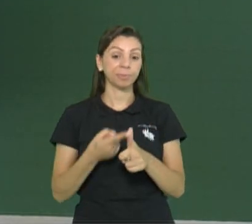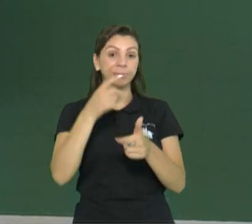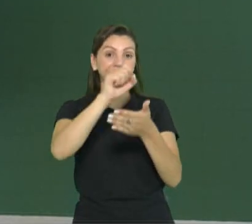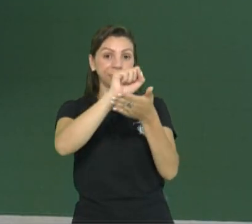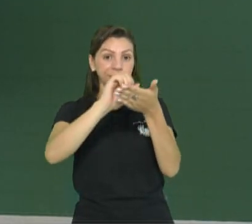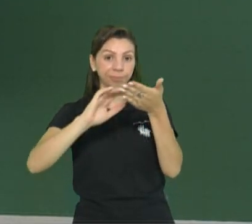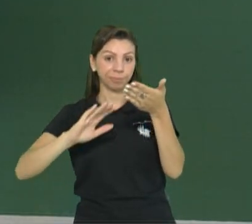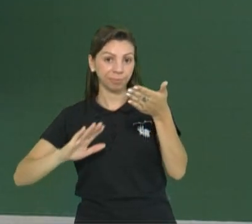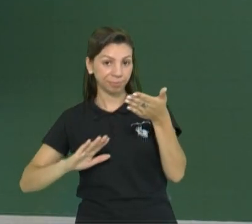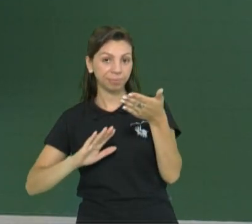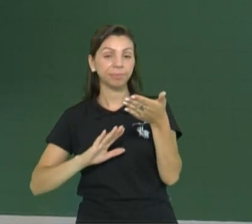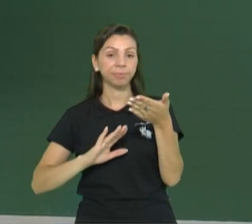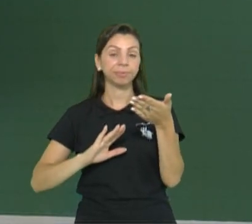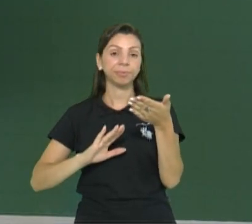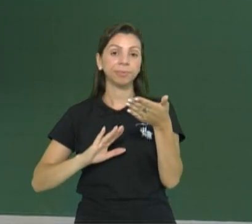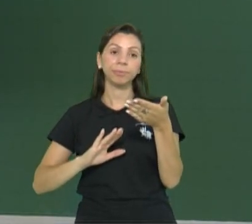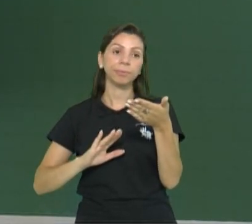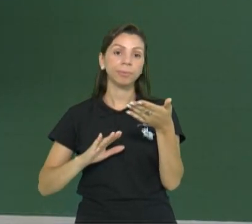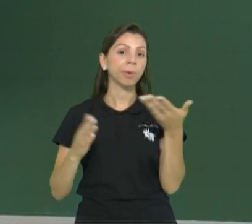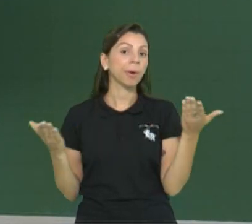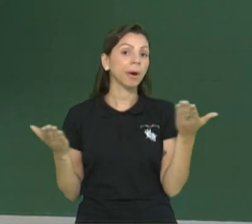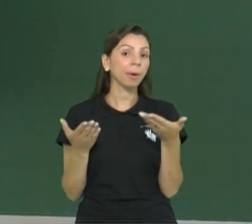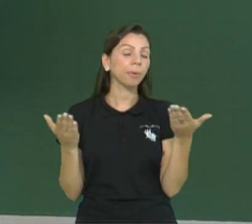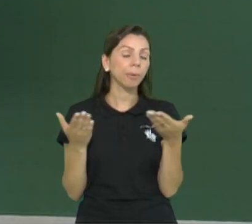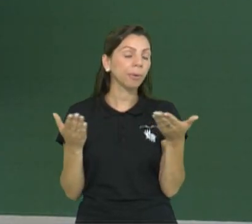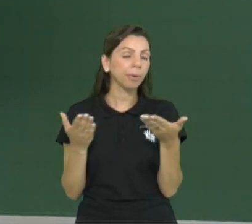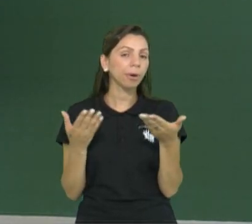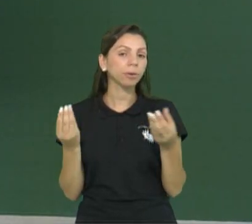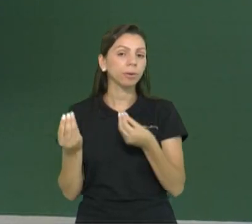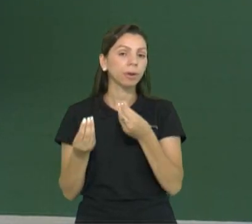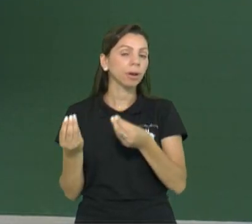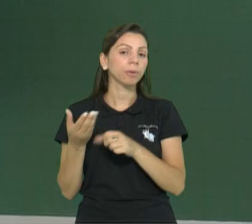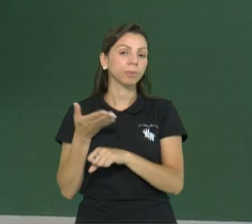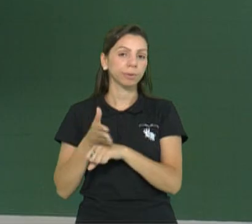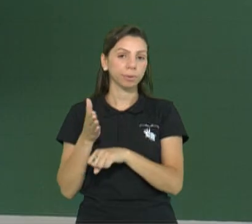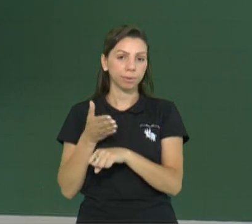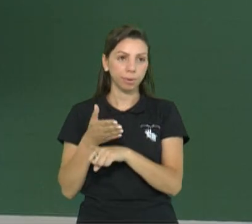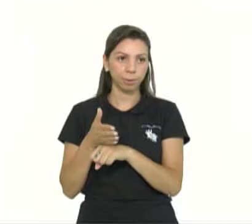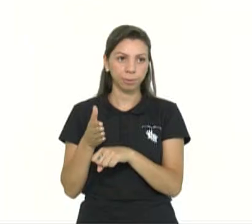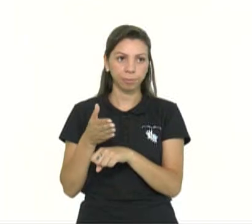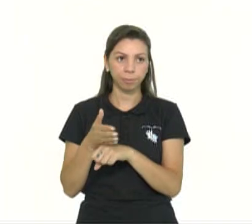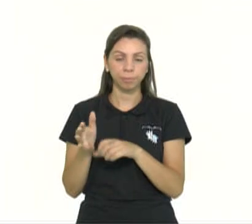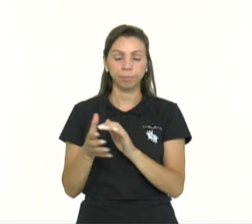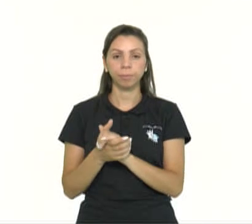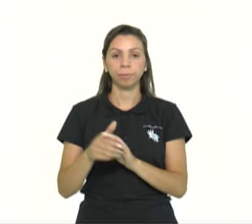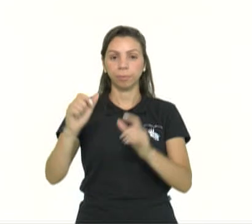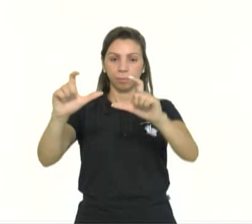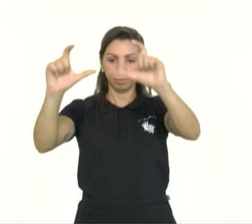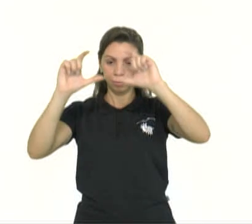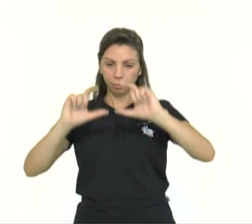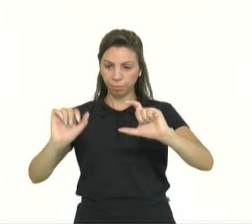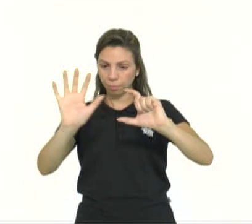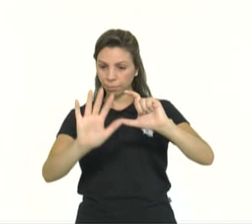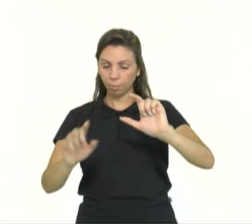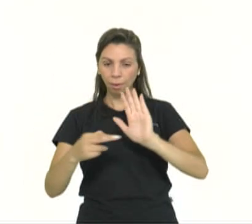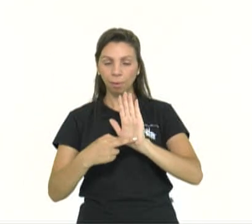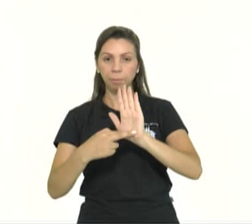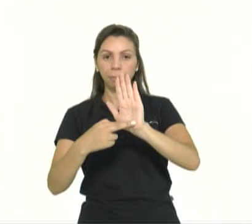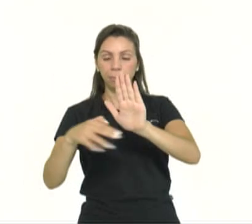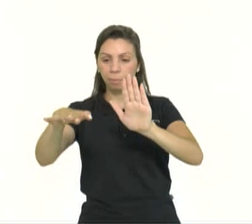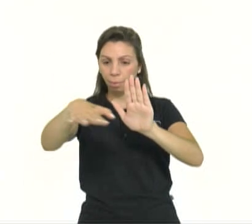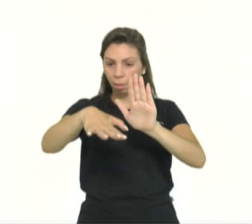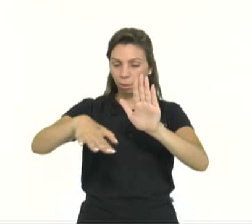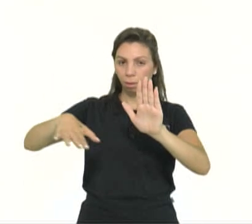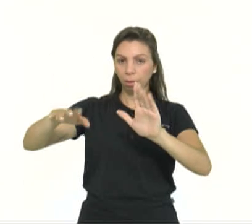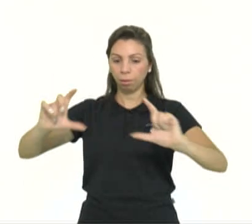primeiro exercício. É a aplicação direta de fórmula hoje. Ó, a figura abaixo representa a planificação